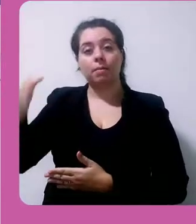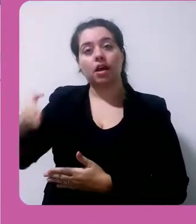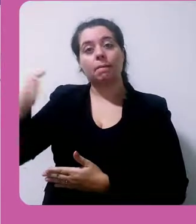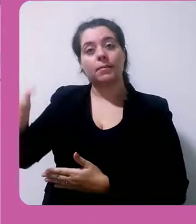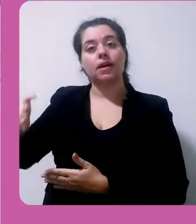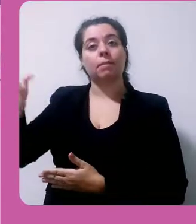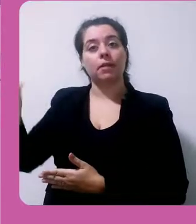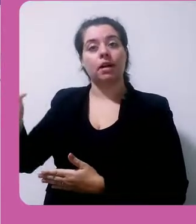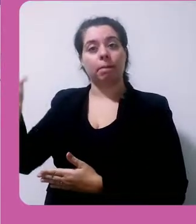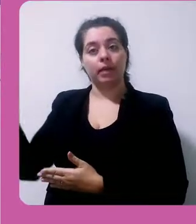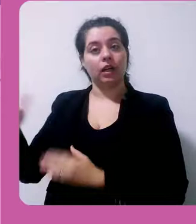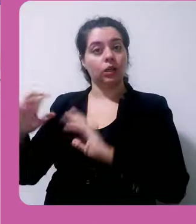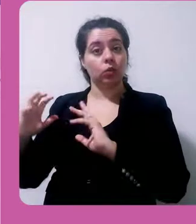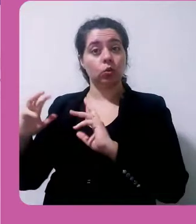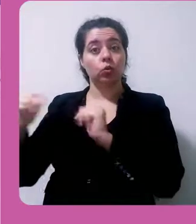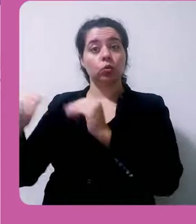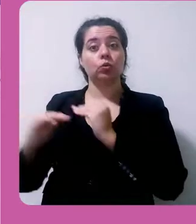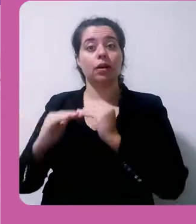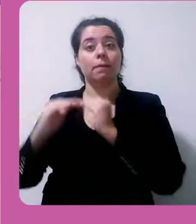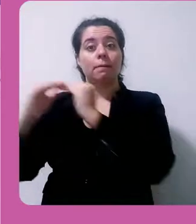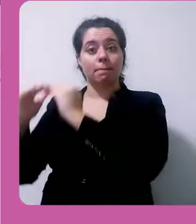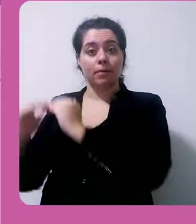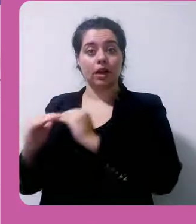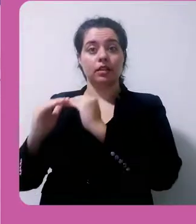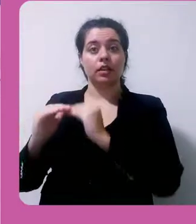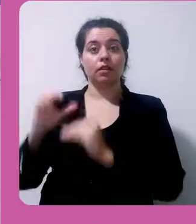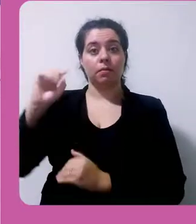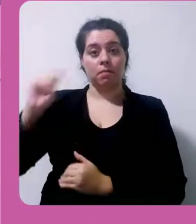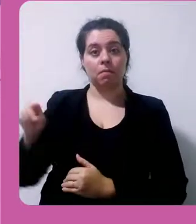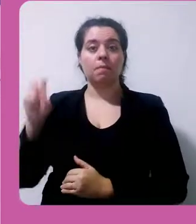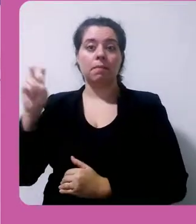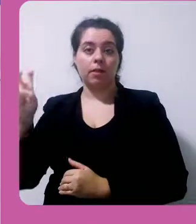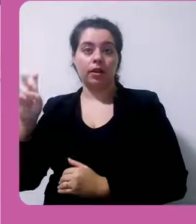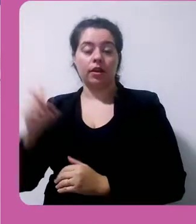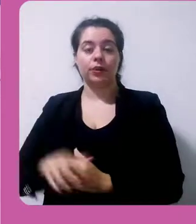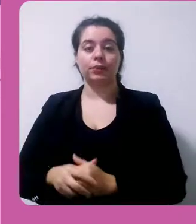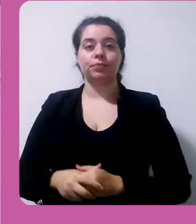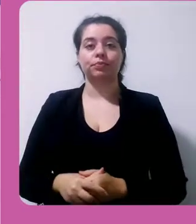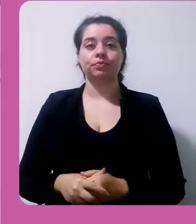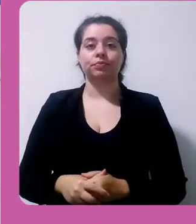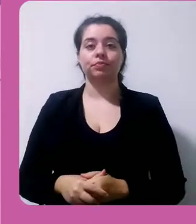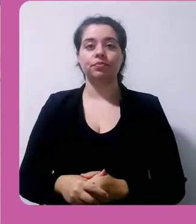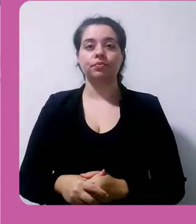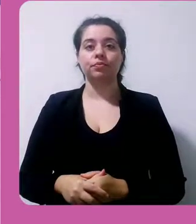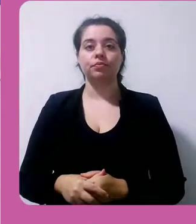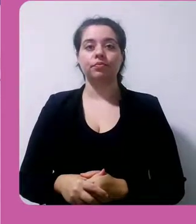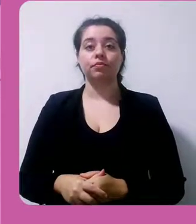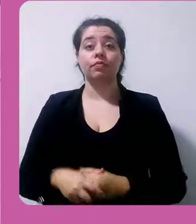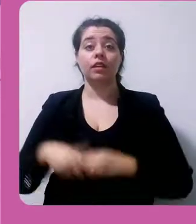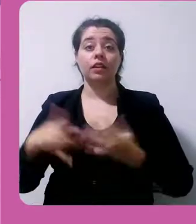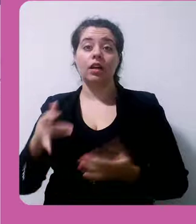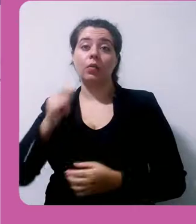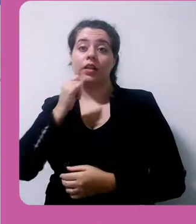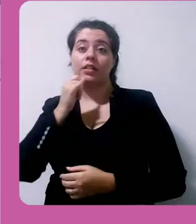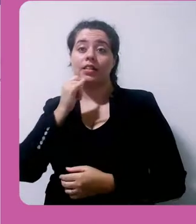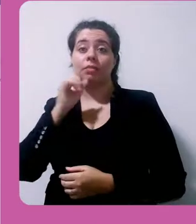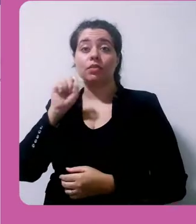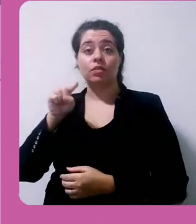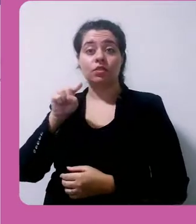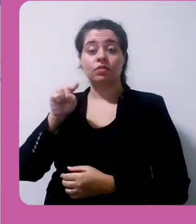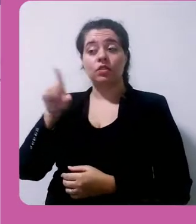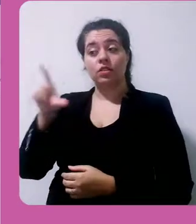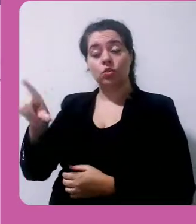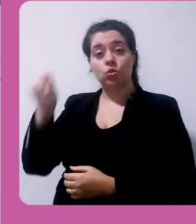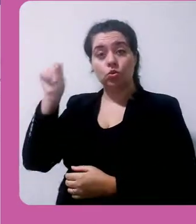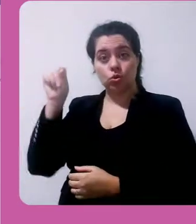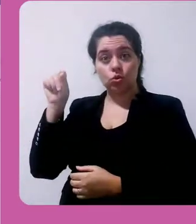ser de meio e meio ponto. E quando você coloca essa forma de agregação aqui, com o UFSC entre parênteses, ele já